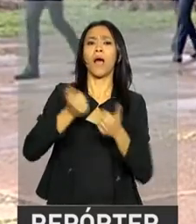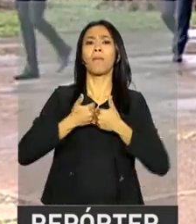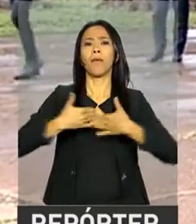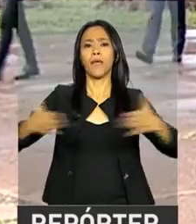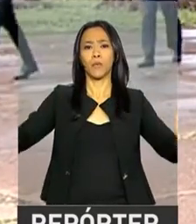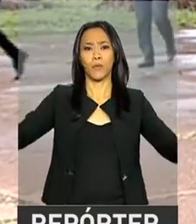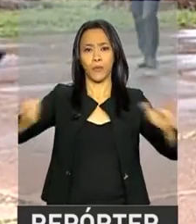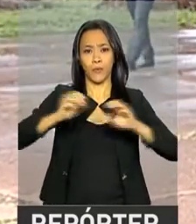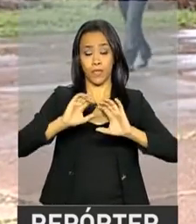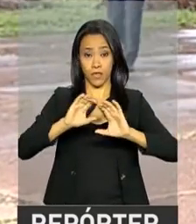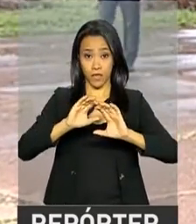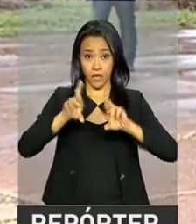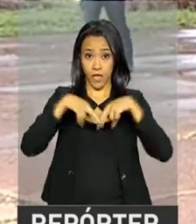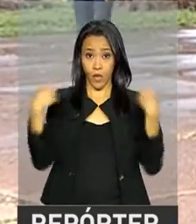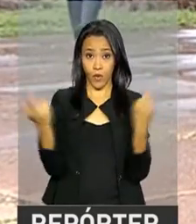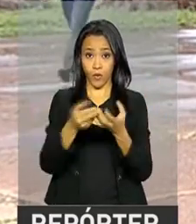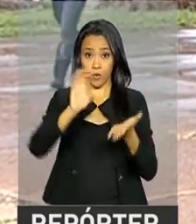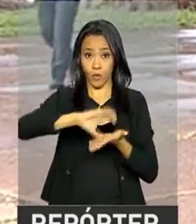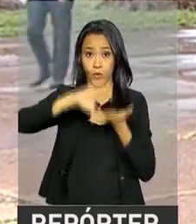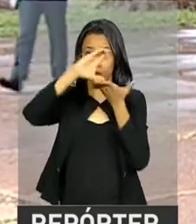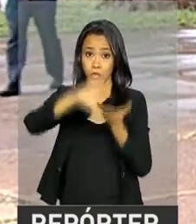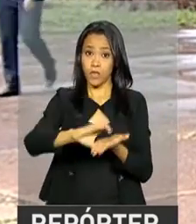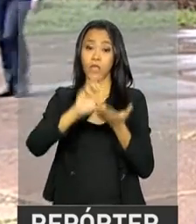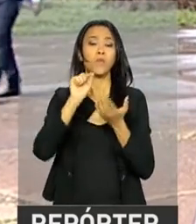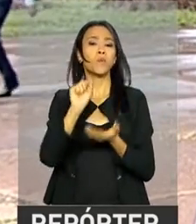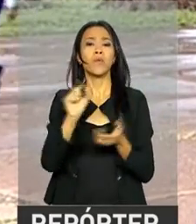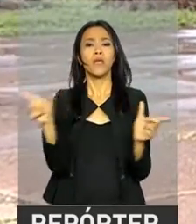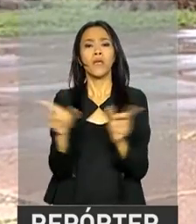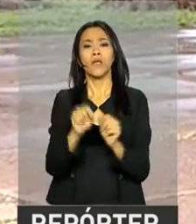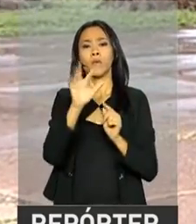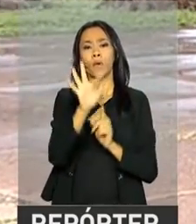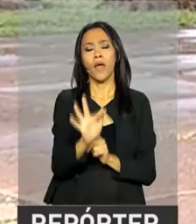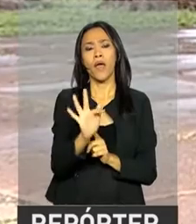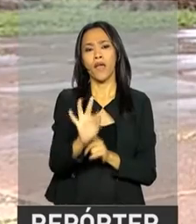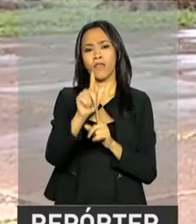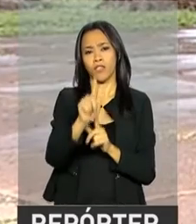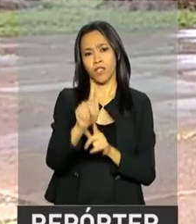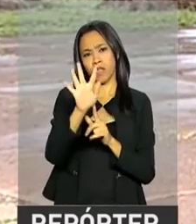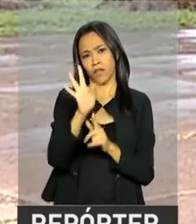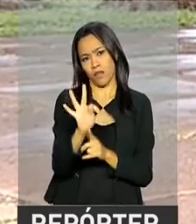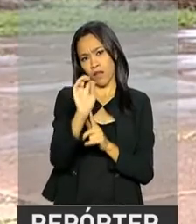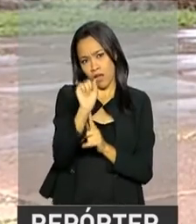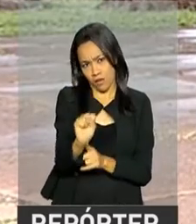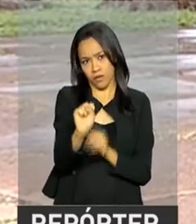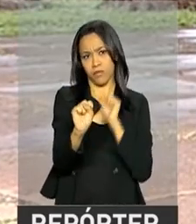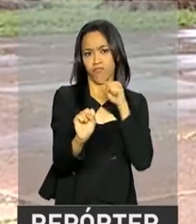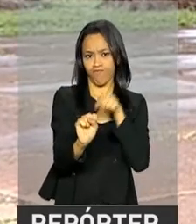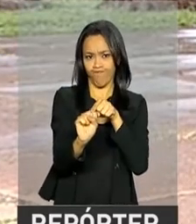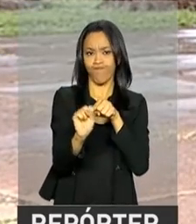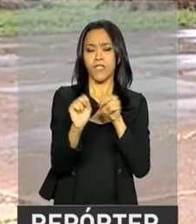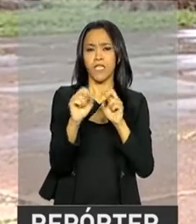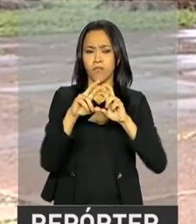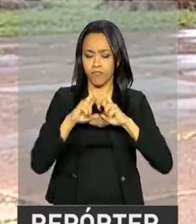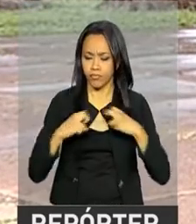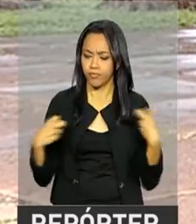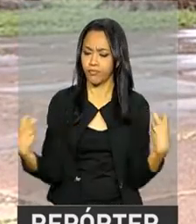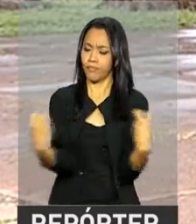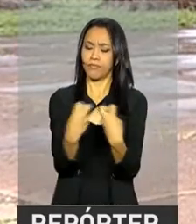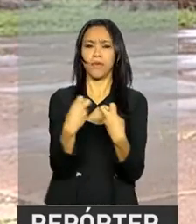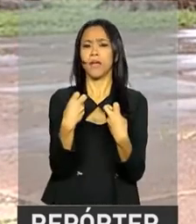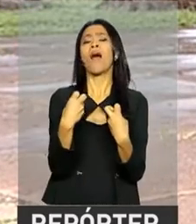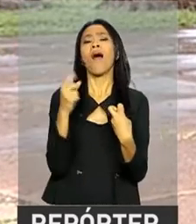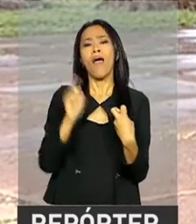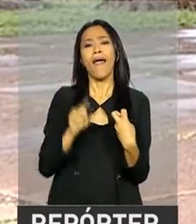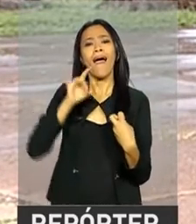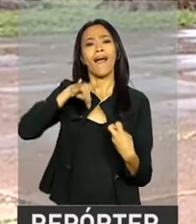reunião do Conselho Curador do FGTS, o Fundo de Garantia do Tempo de Serviço. O colegiado se reúne, em média,